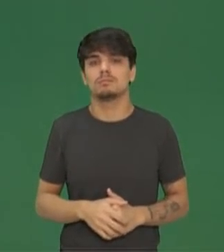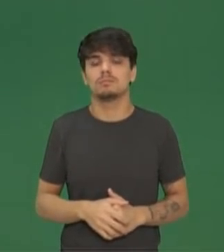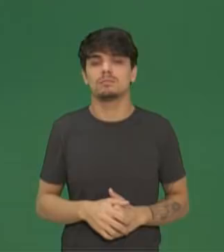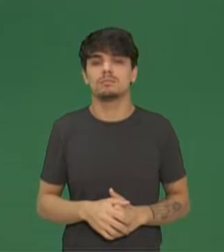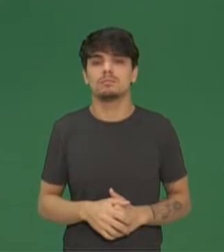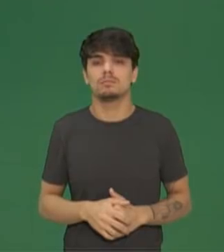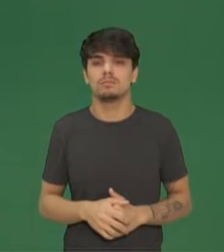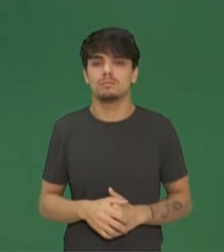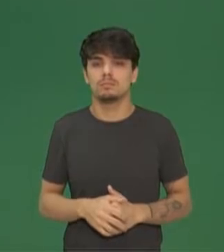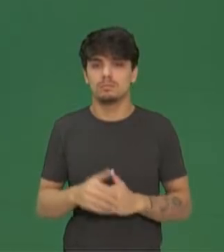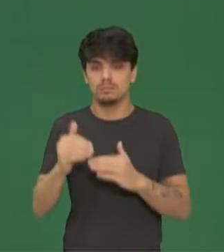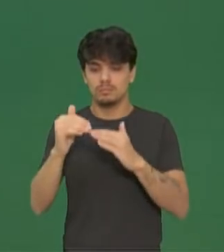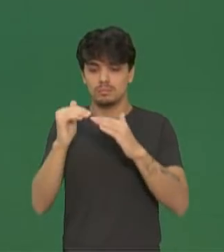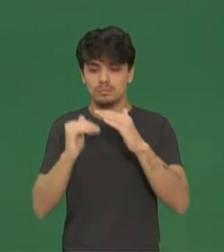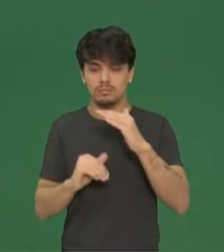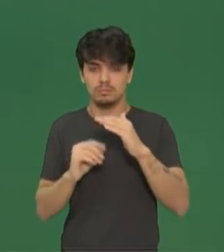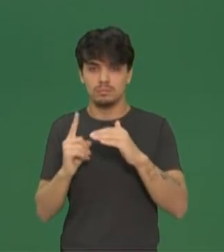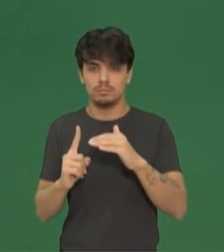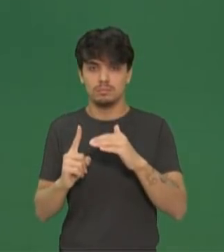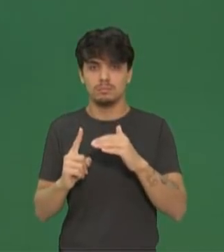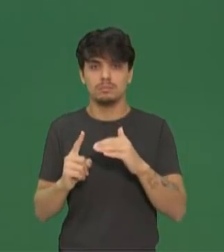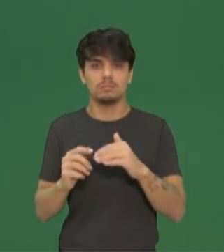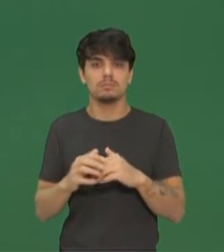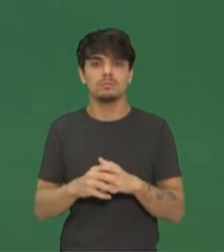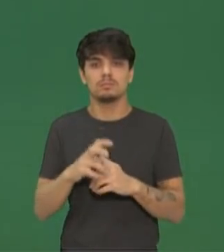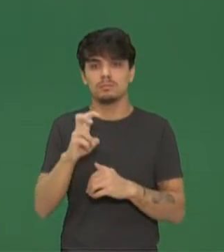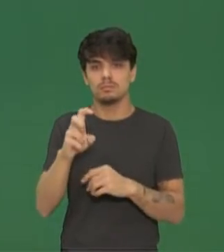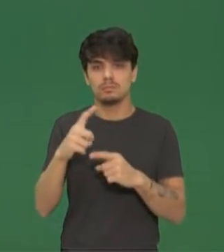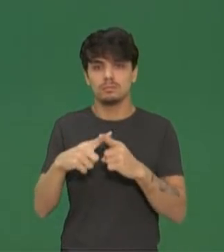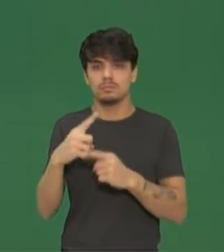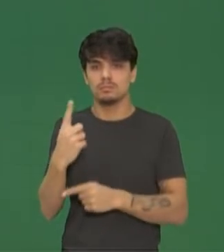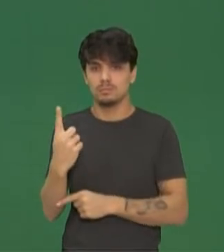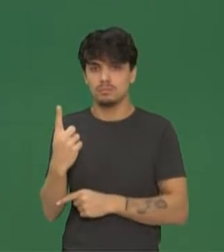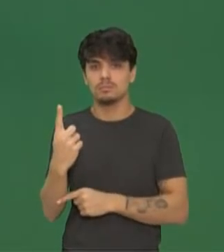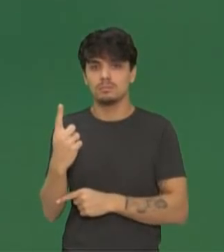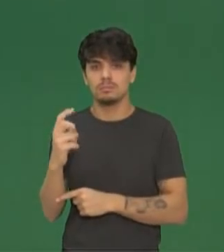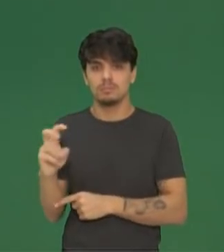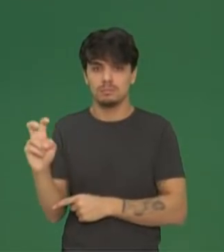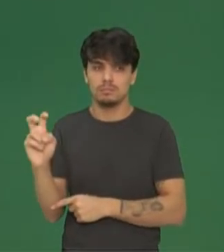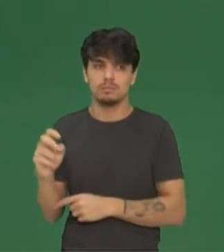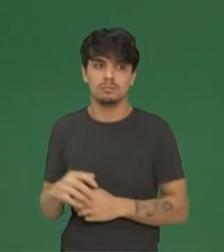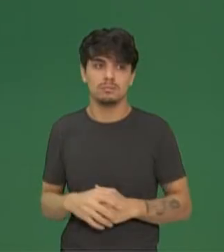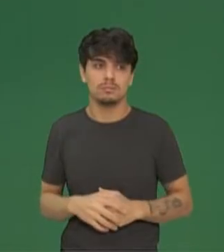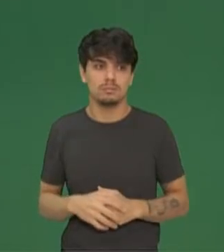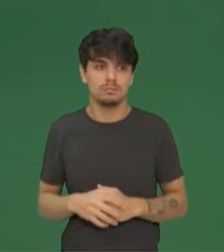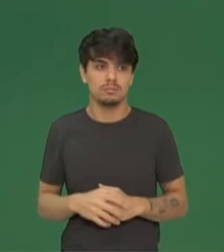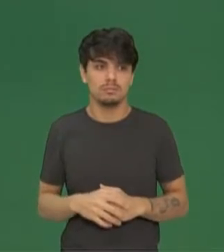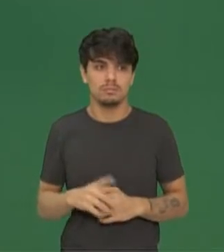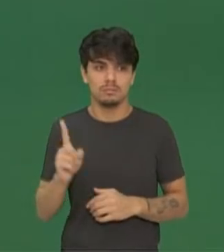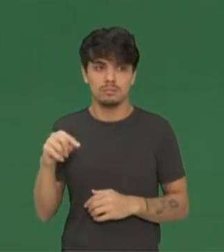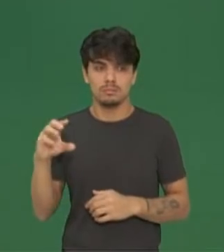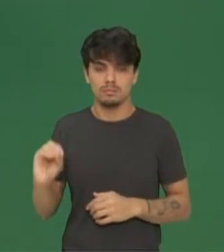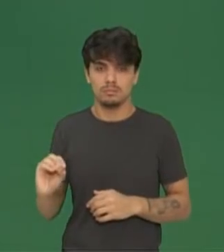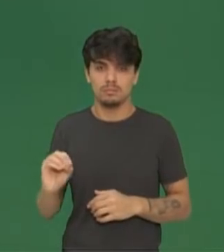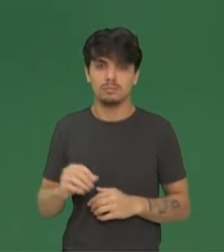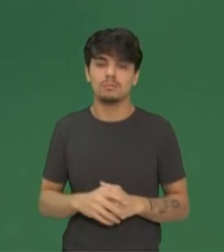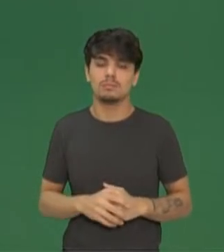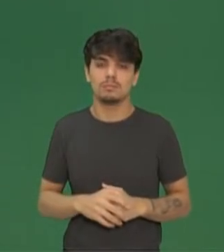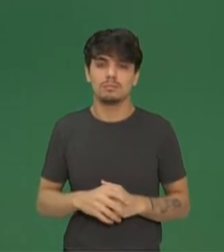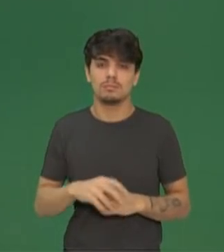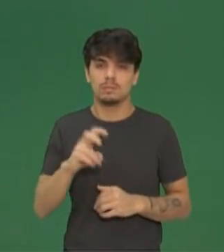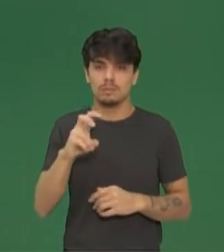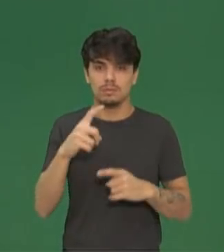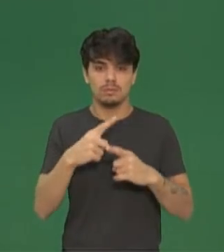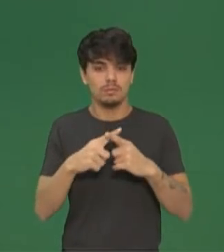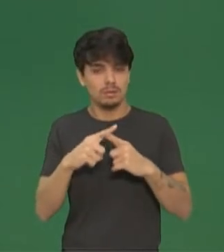0, abaixa o 1. 5 vezes o 1 dá 5, passa de 1, né? Então, é 0. 5 vezes 0